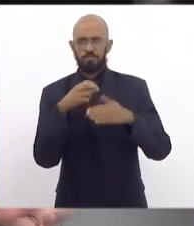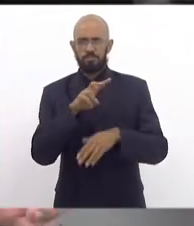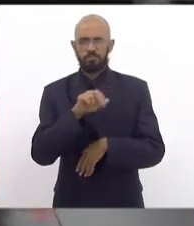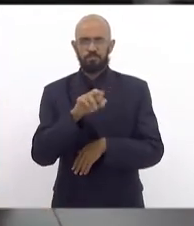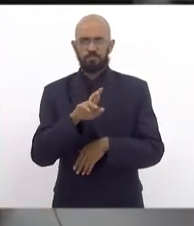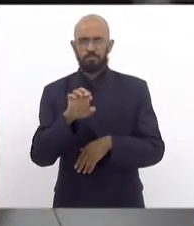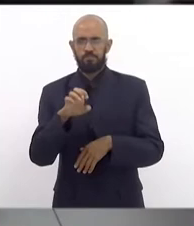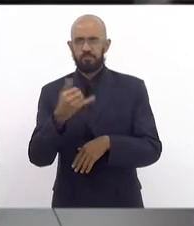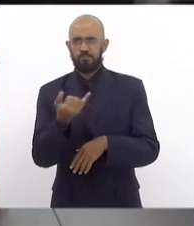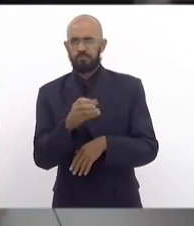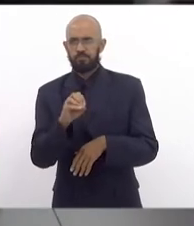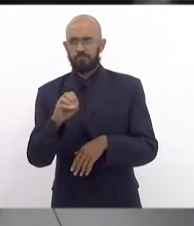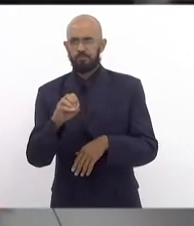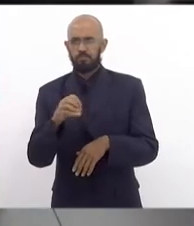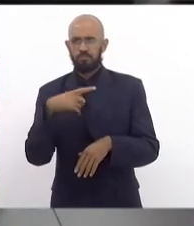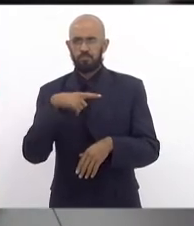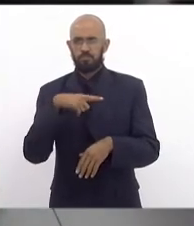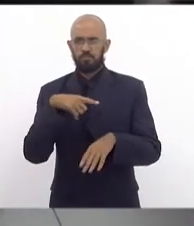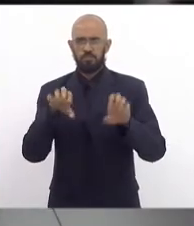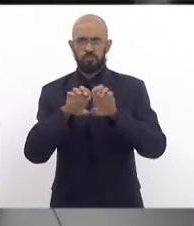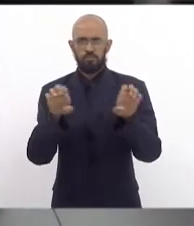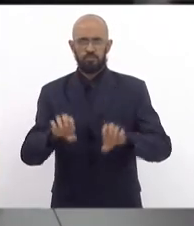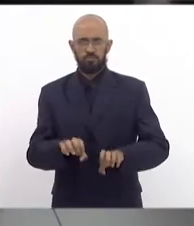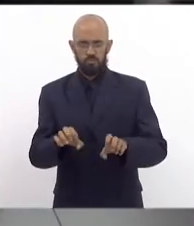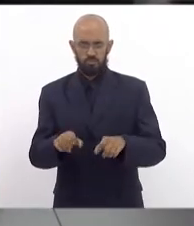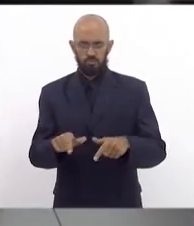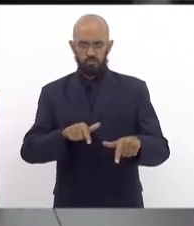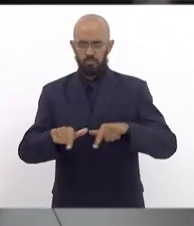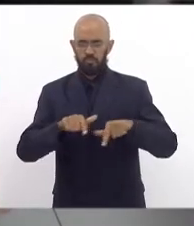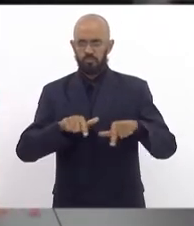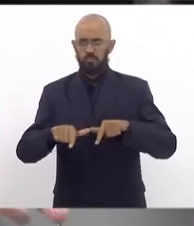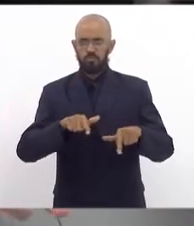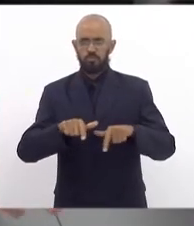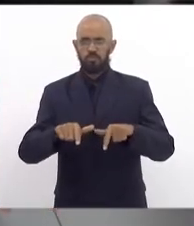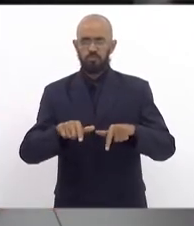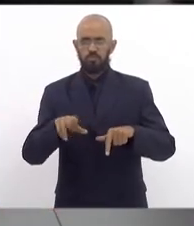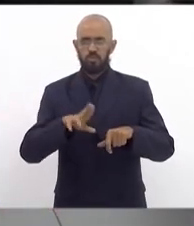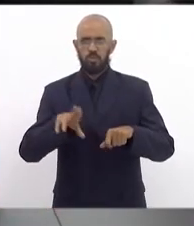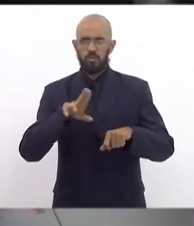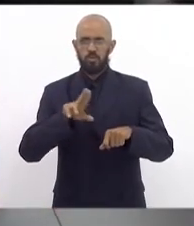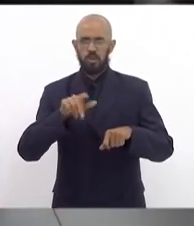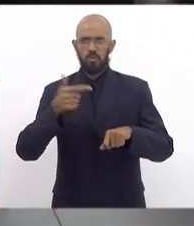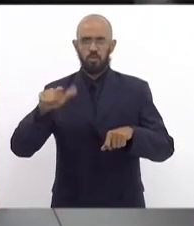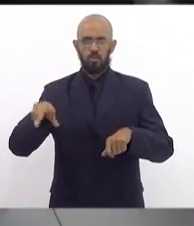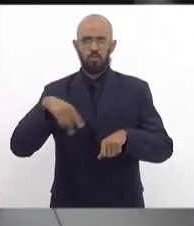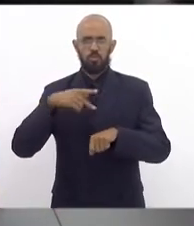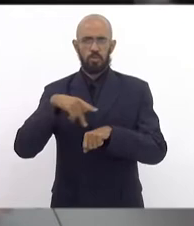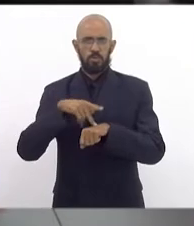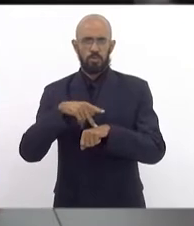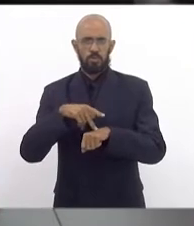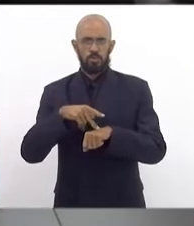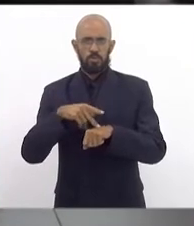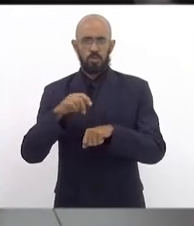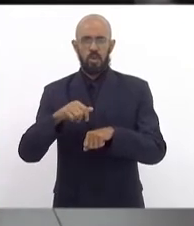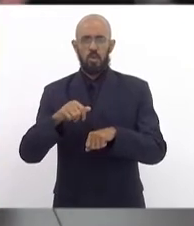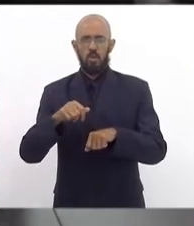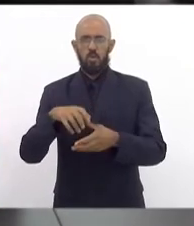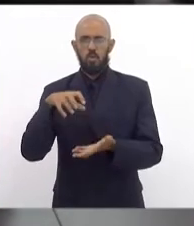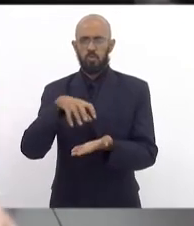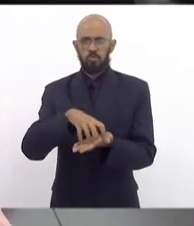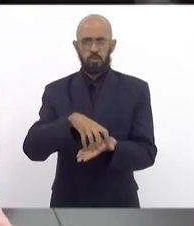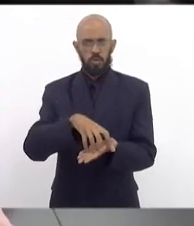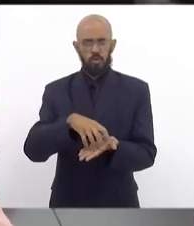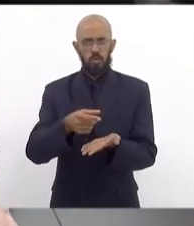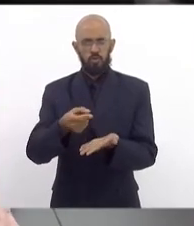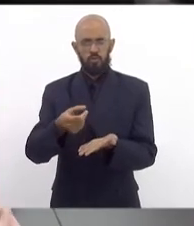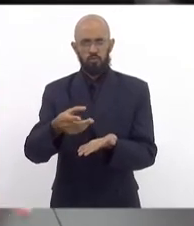focar em estruturas de operação que são estruturas muito usadas no exterior que é o canal único de vendas por exemplo né Tem o